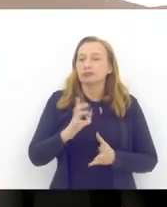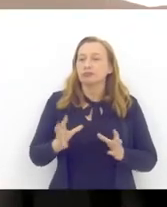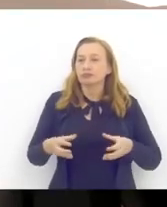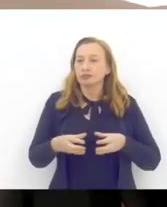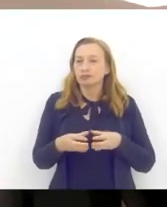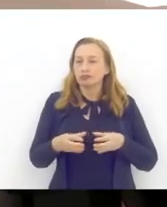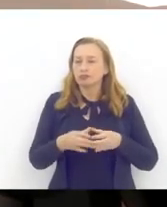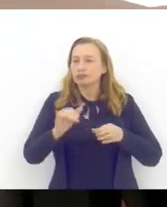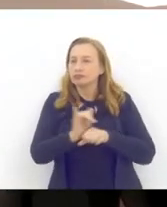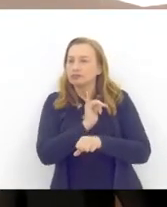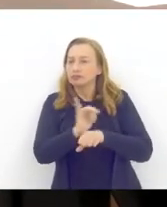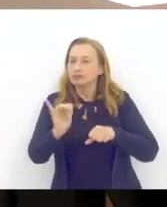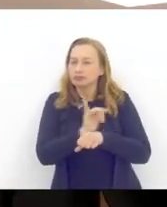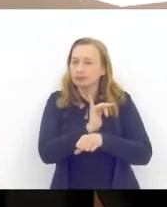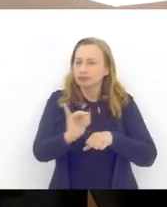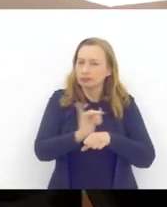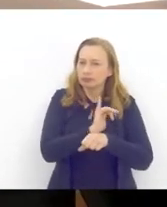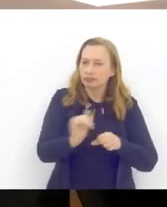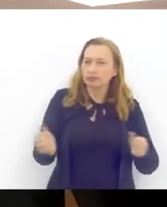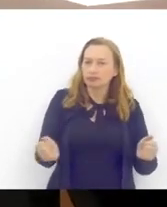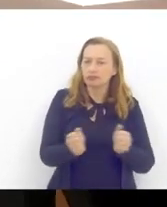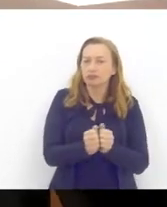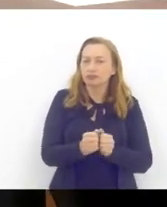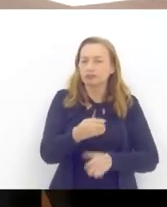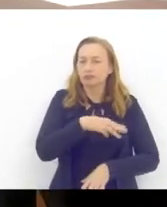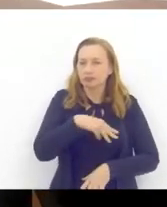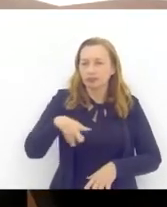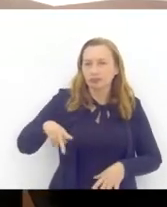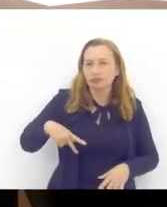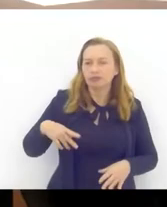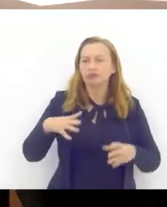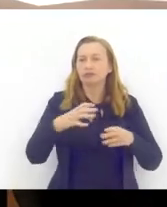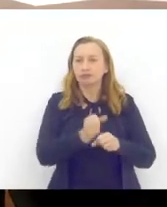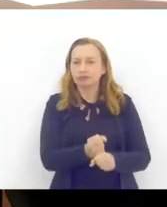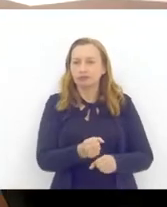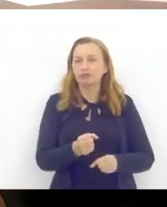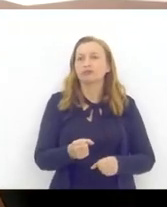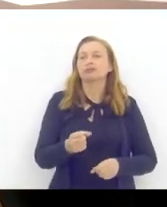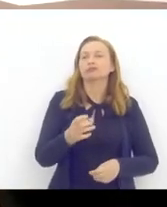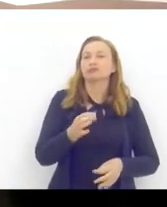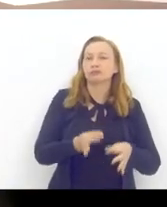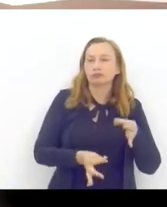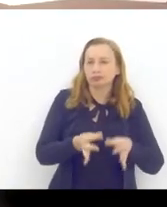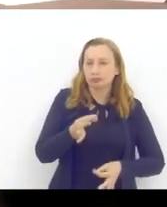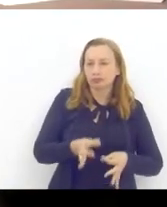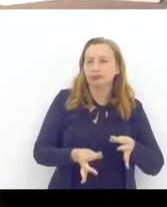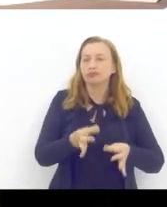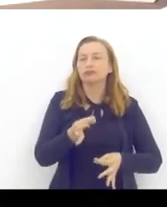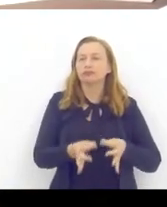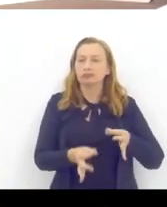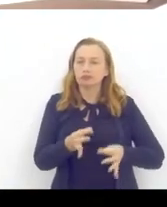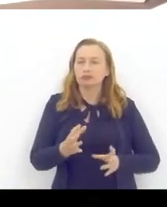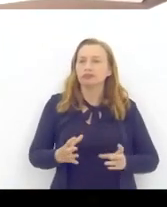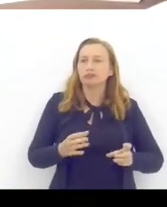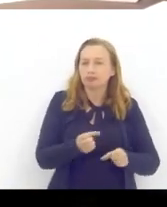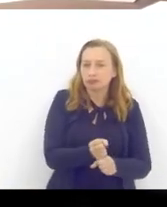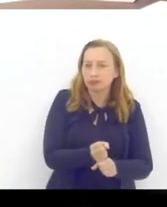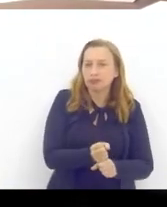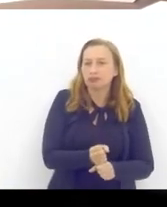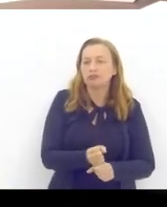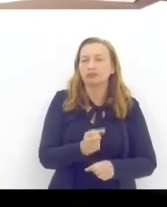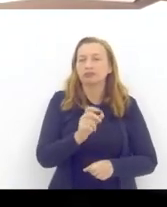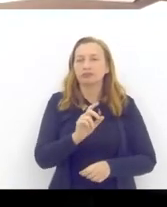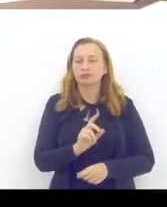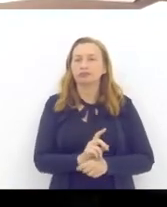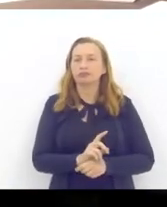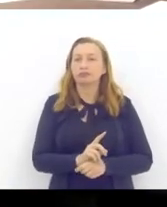ações articuladas que envolvem Ministérios Públicos de Contas, Tribunais de Contas, Ministérios Públicos Estaduais, a Undime, que chama GAEP Brasil, e lá